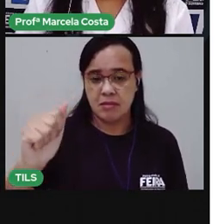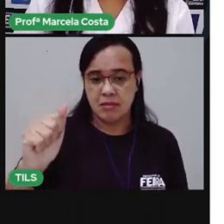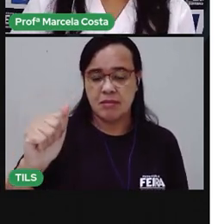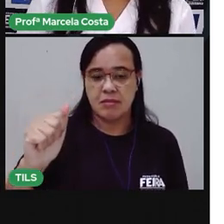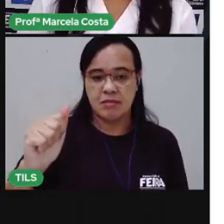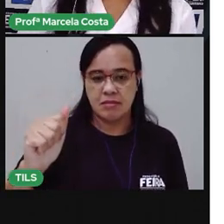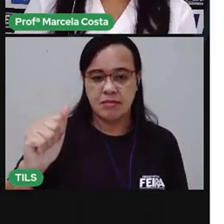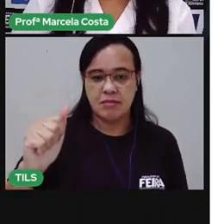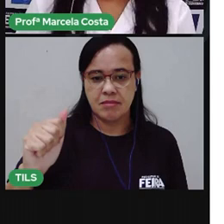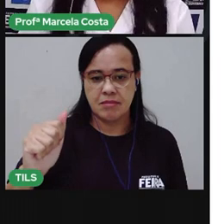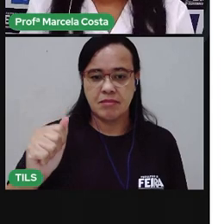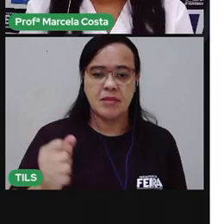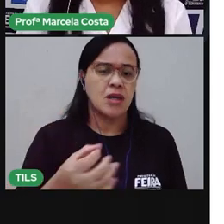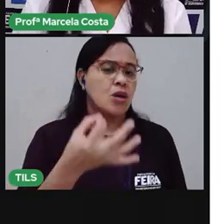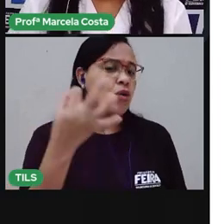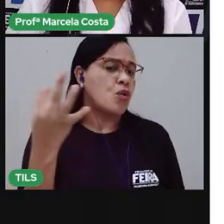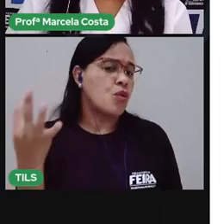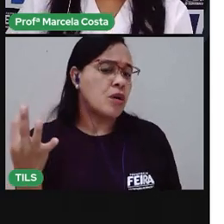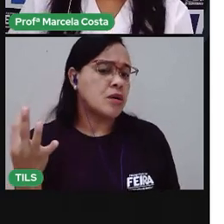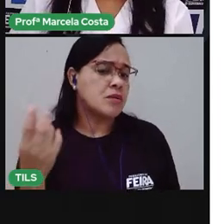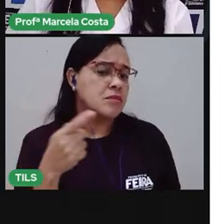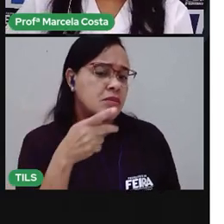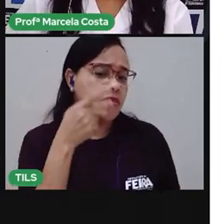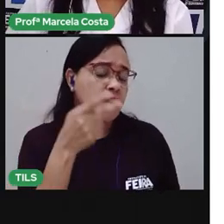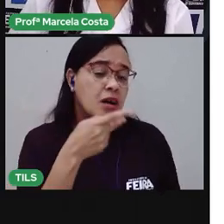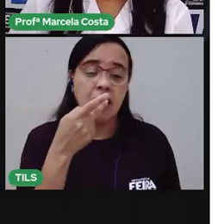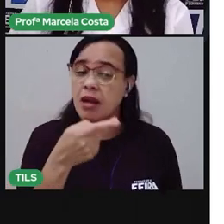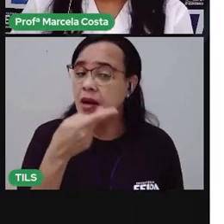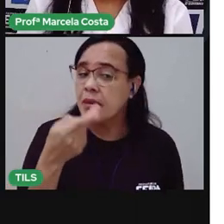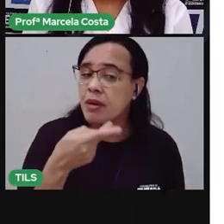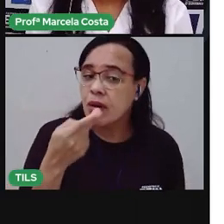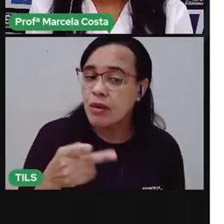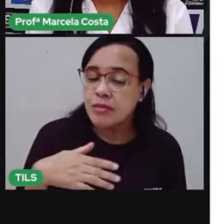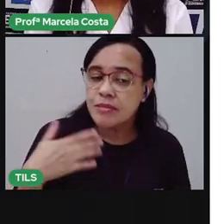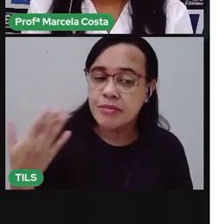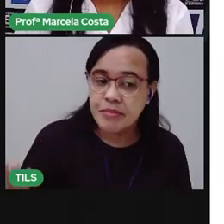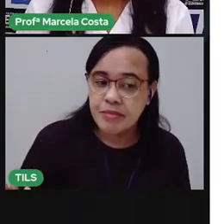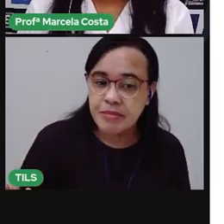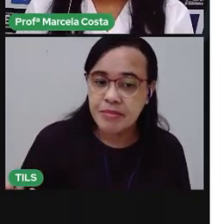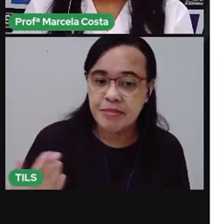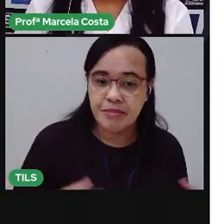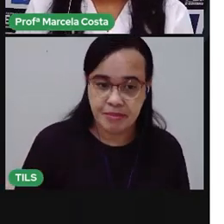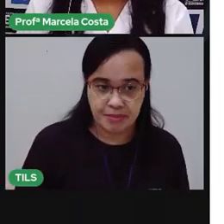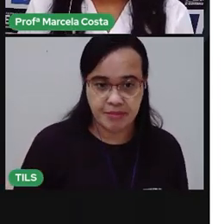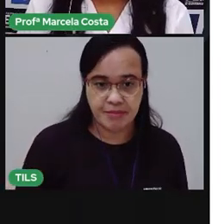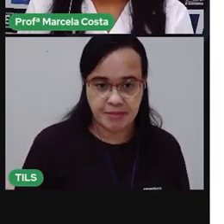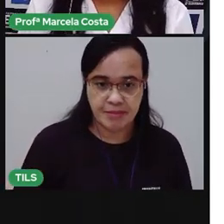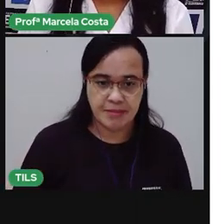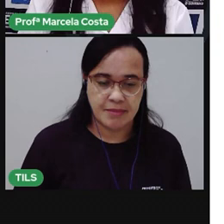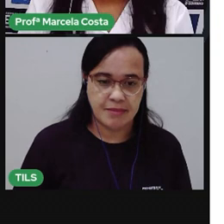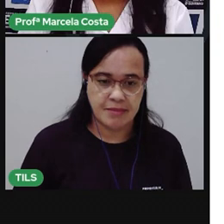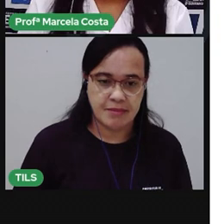canoagem Quantas vezes você falou quantas vezes se abriu a boca para falar